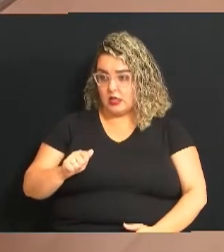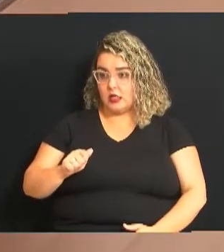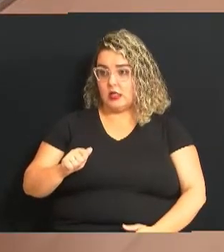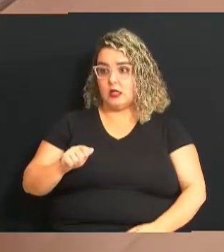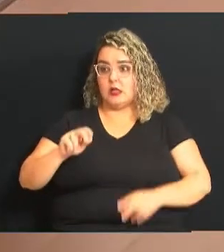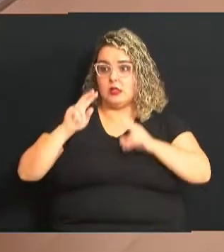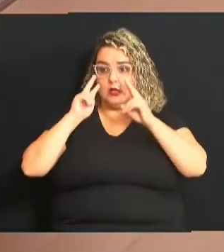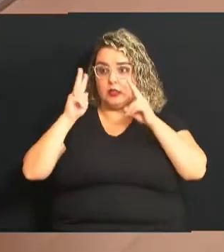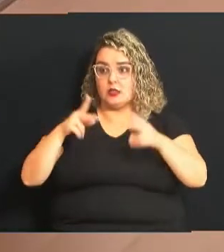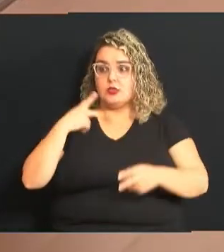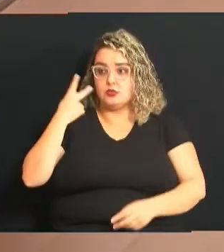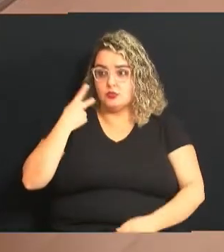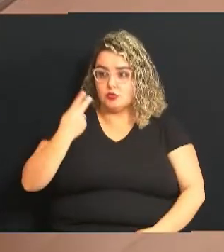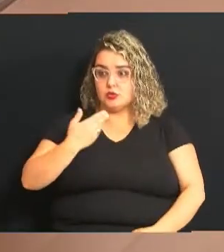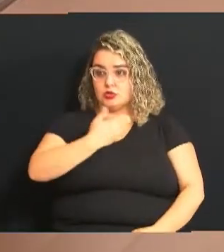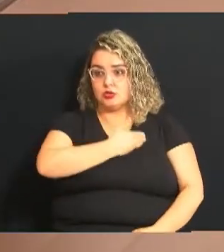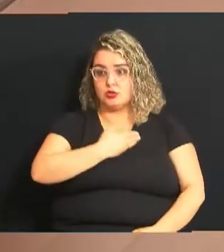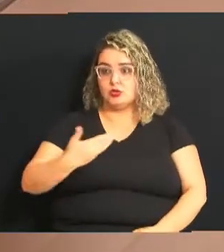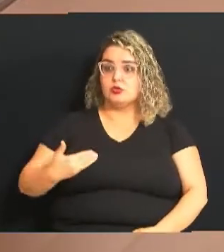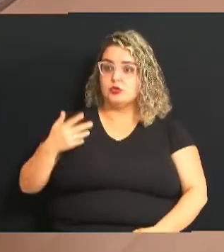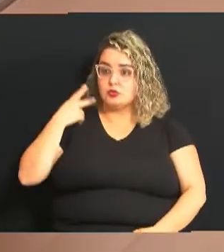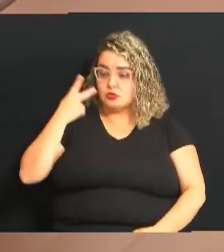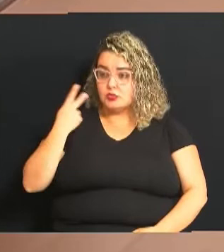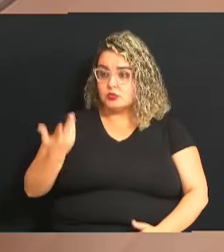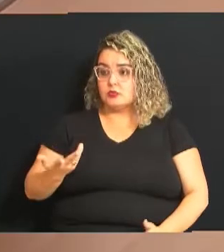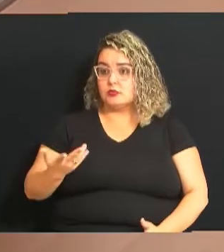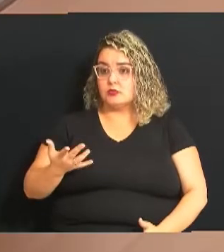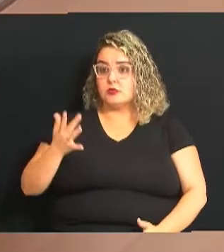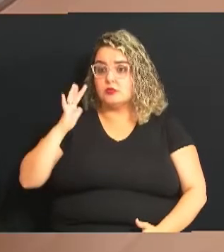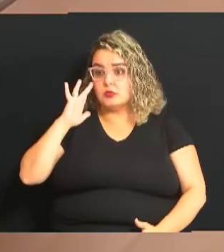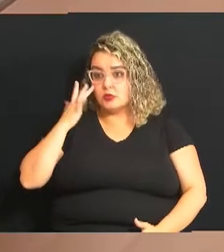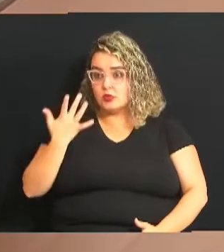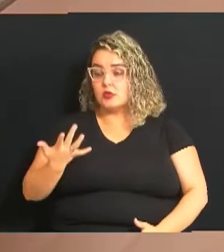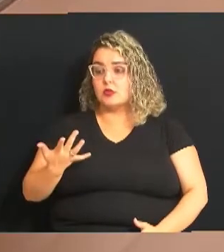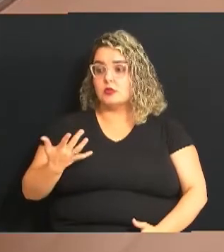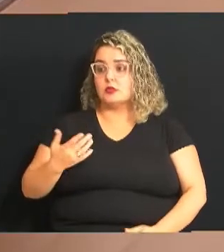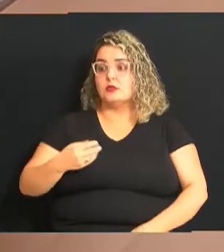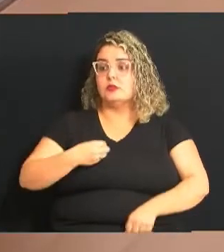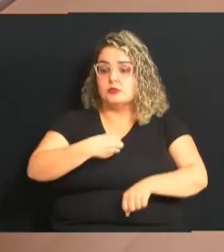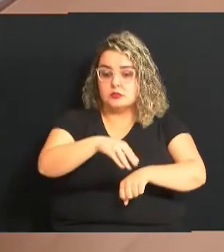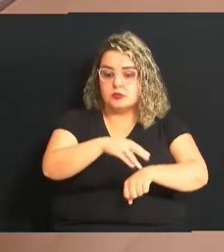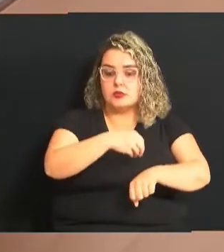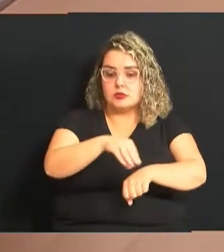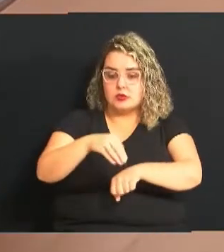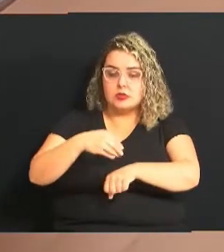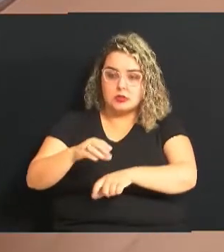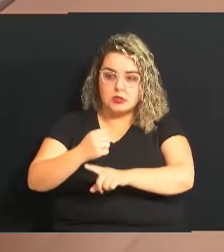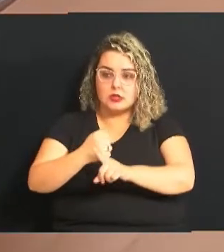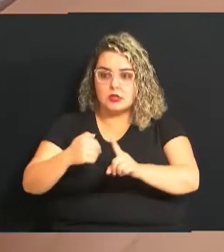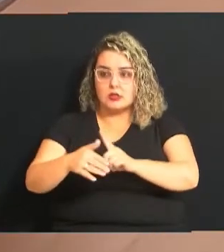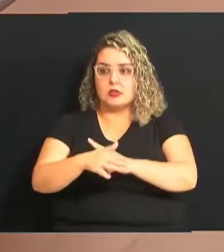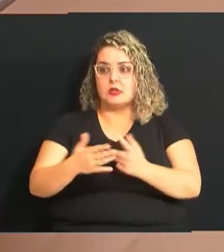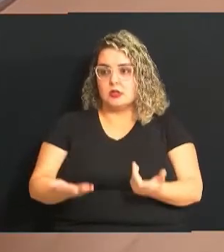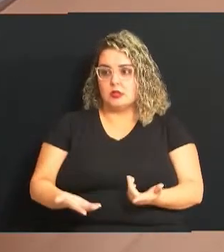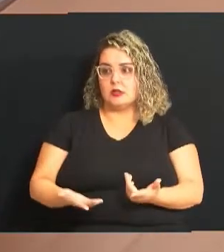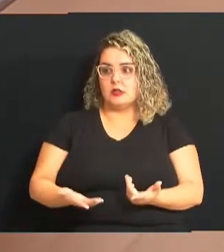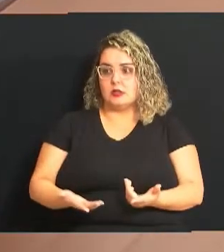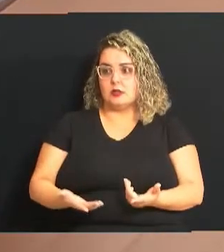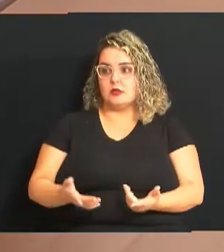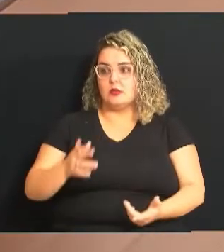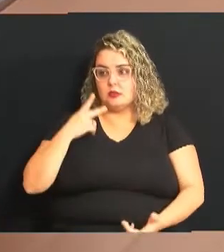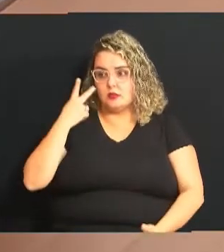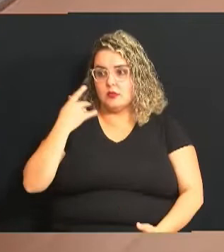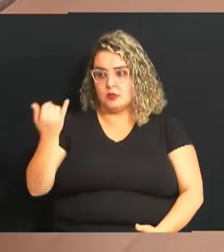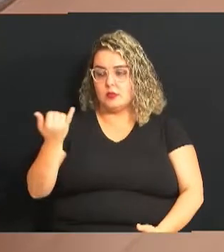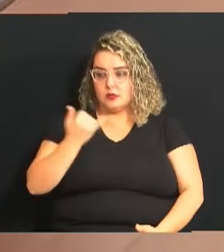política pública, e para os vereadores, do ponto de vista que vocês acham dos encaminhamentos da sociedade, até que a gente possa, como o vereador falou